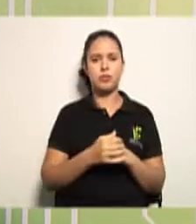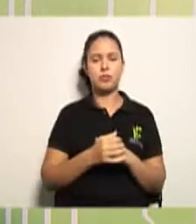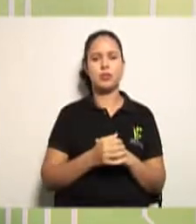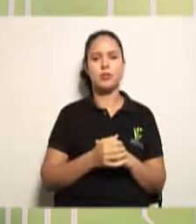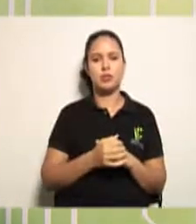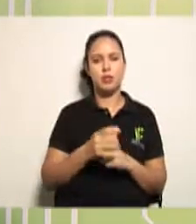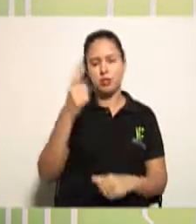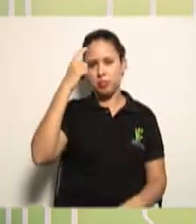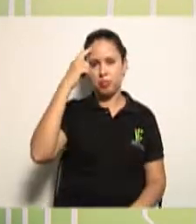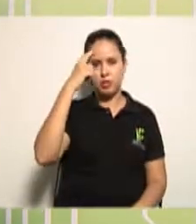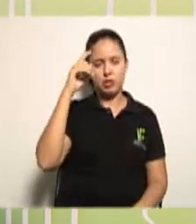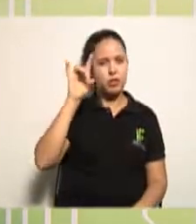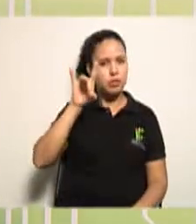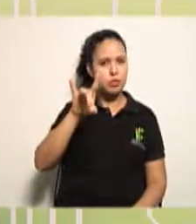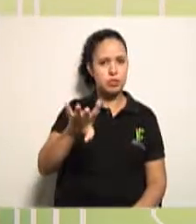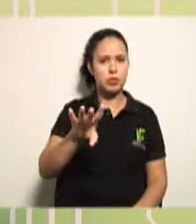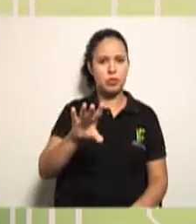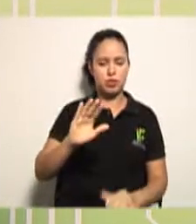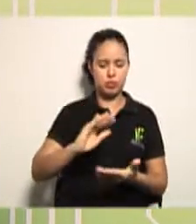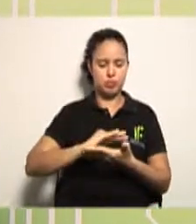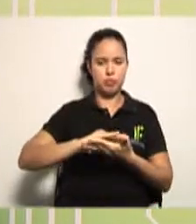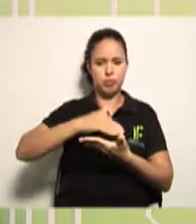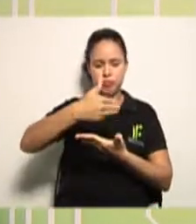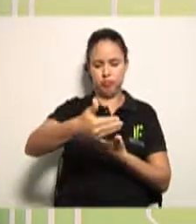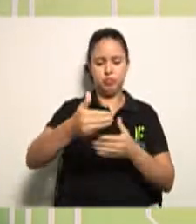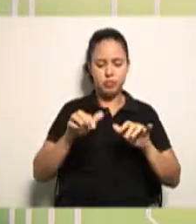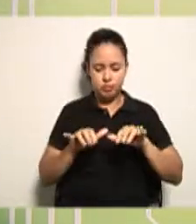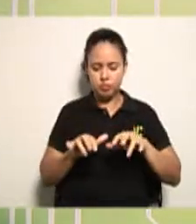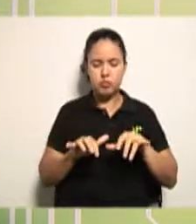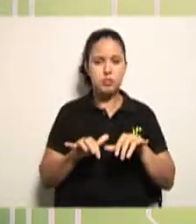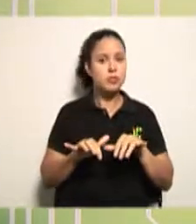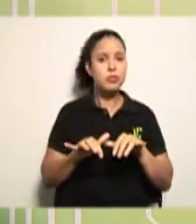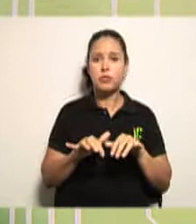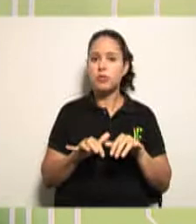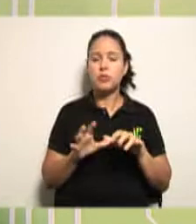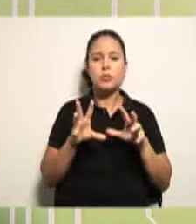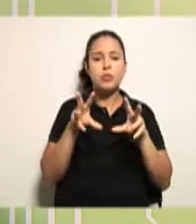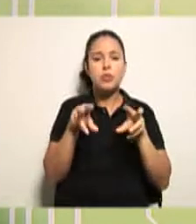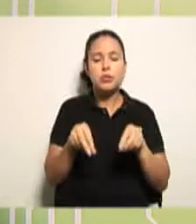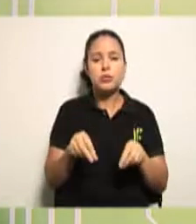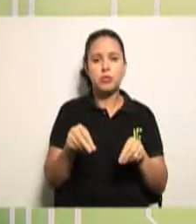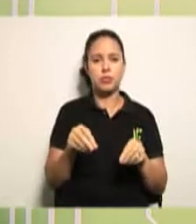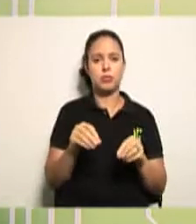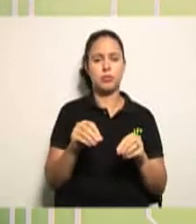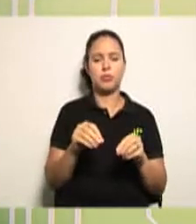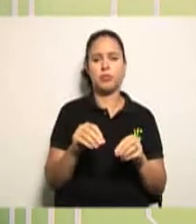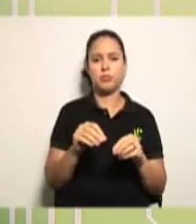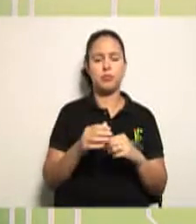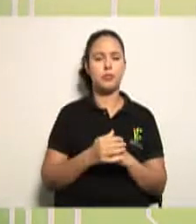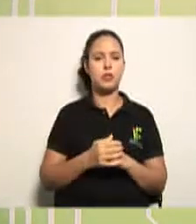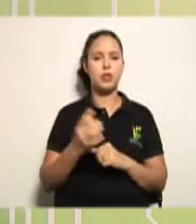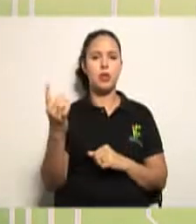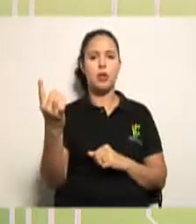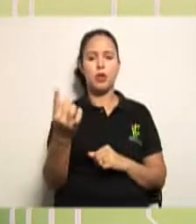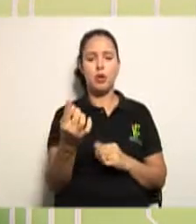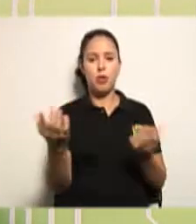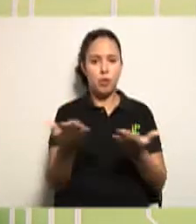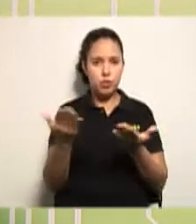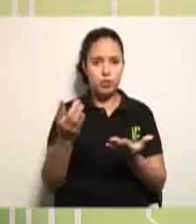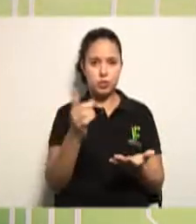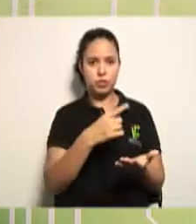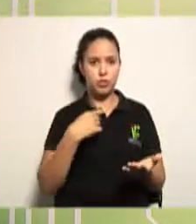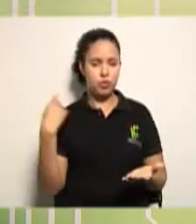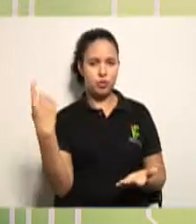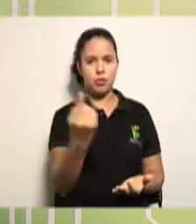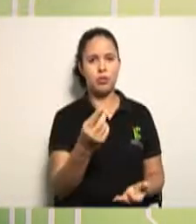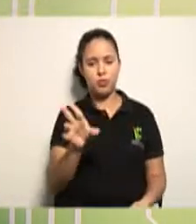pensa, um computador ou essas questões. Não, são todos aparatos. Hoje nós estamos utilizando de um recurso tecnológico